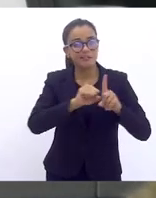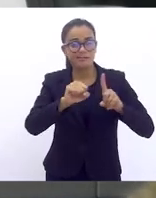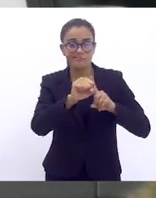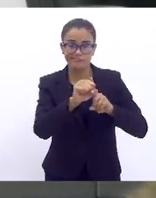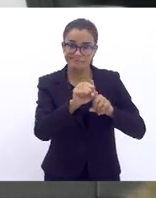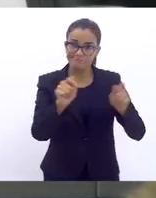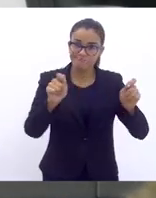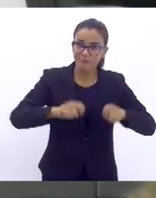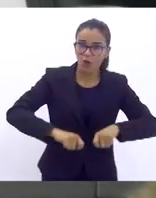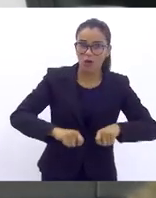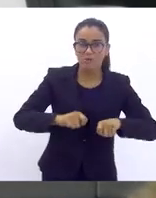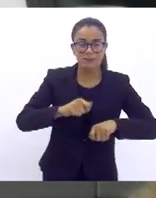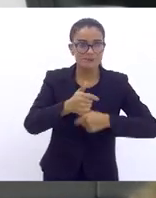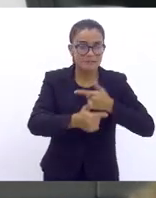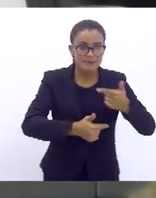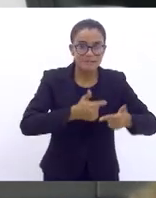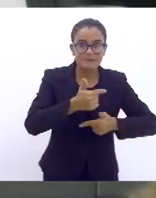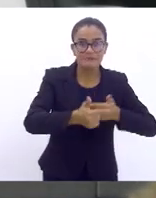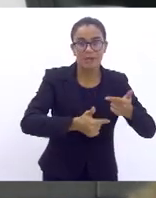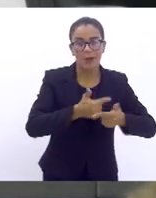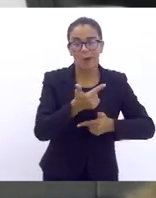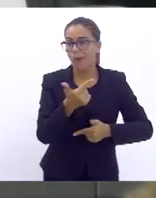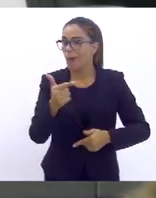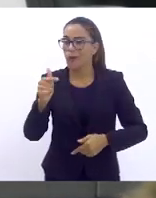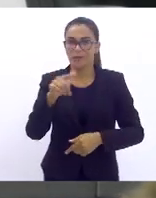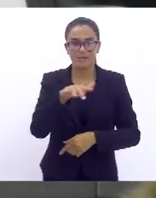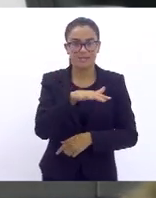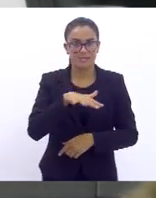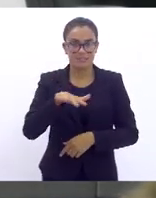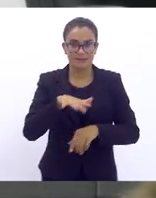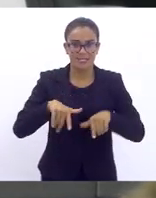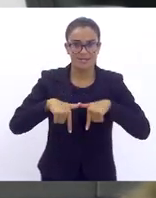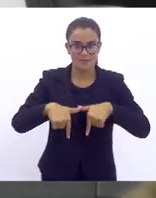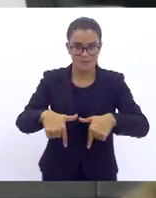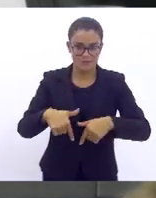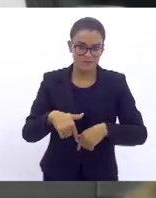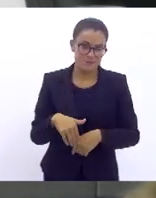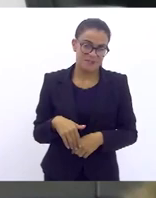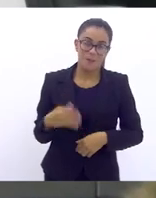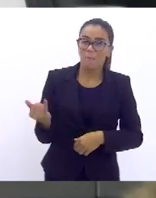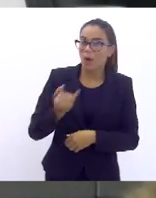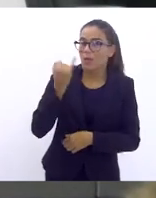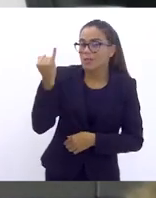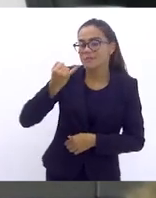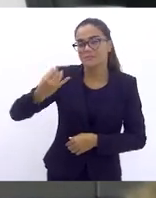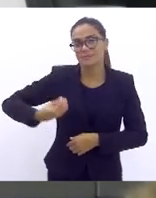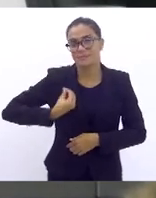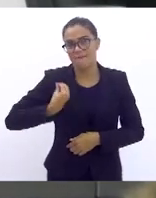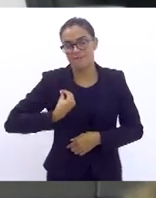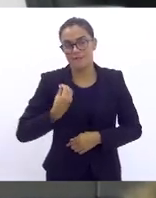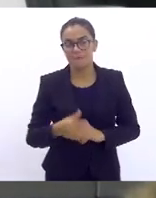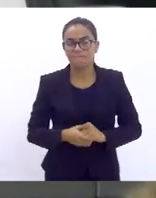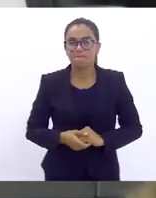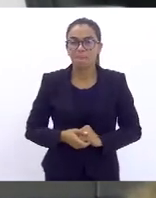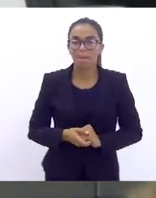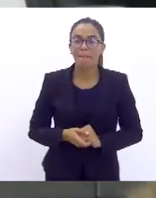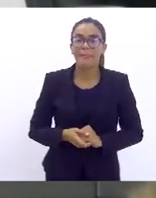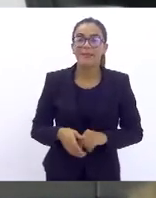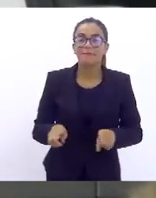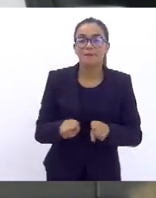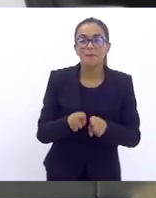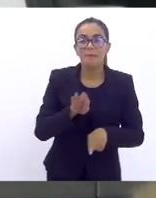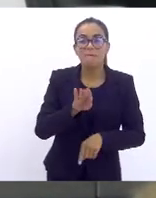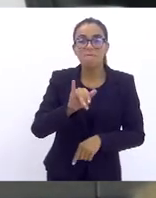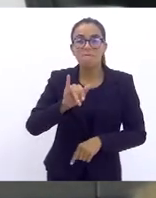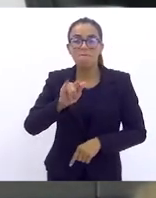possa se dedicar a outras ações mais importantes para a vida de cada um o próprio Big